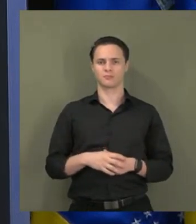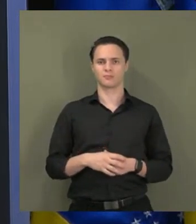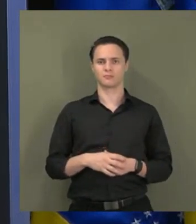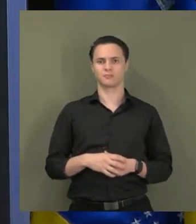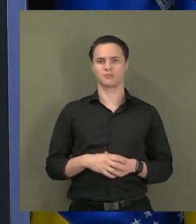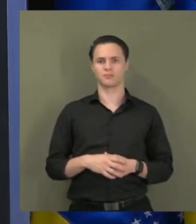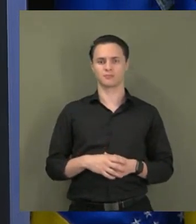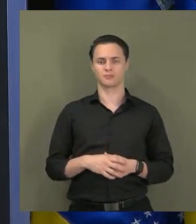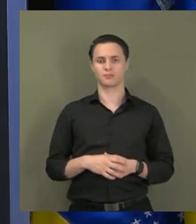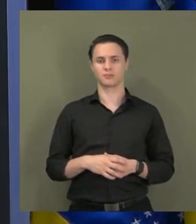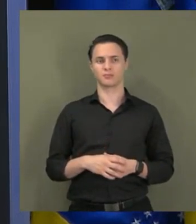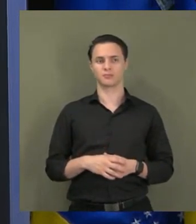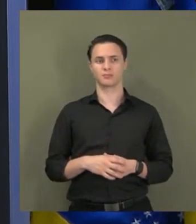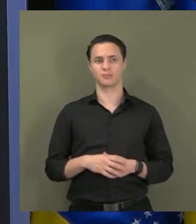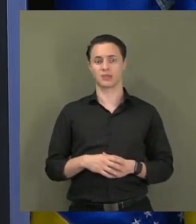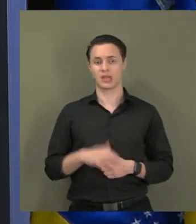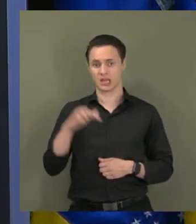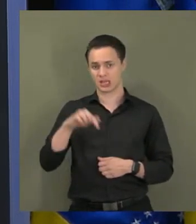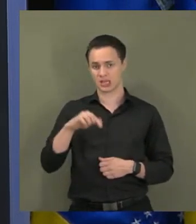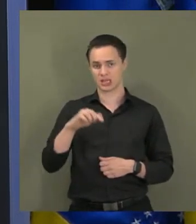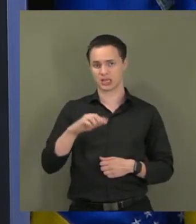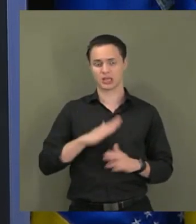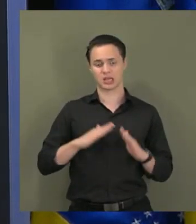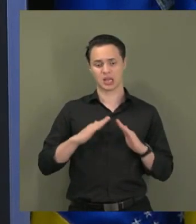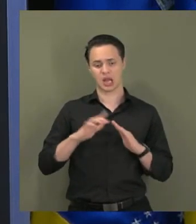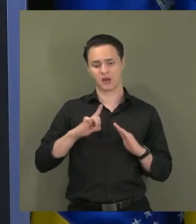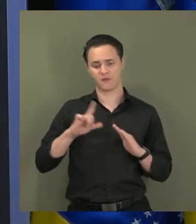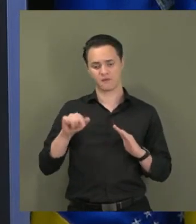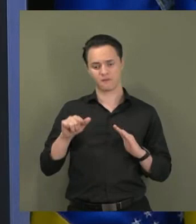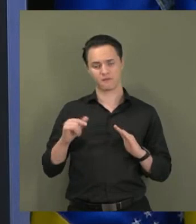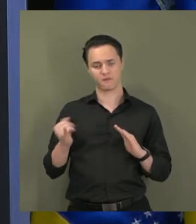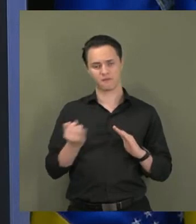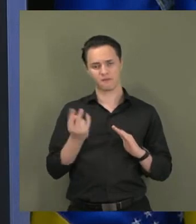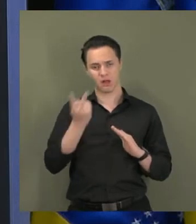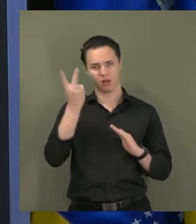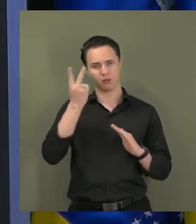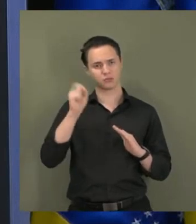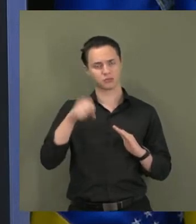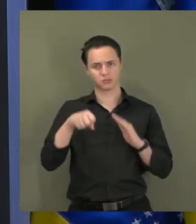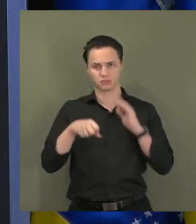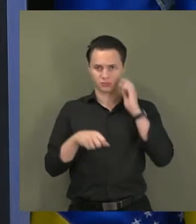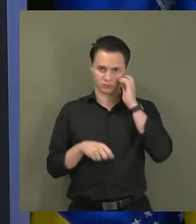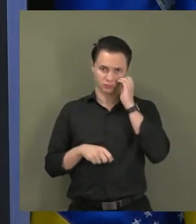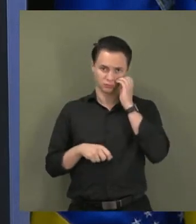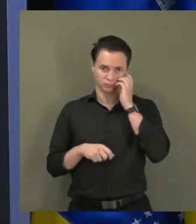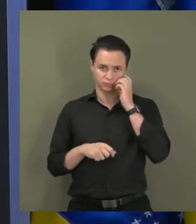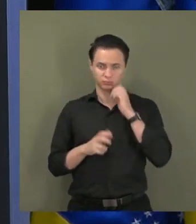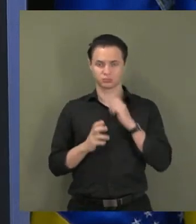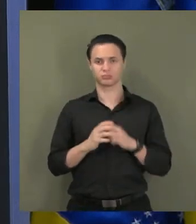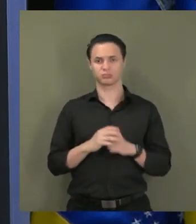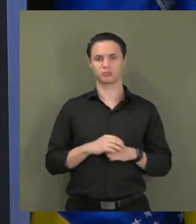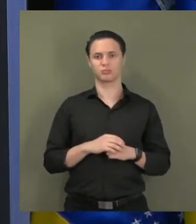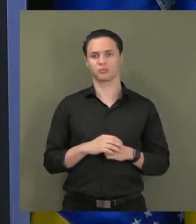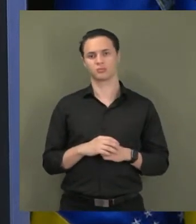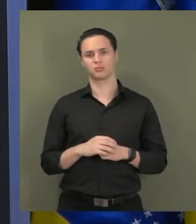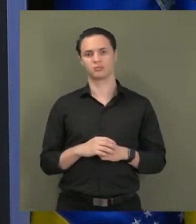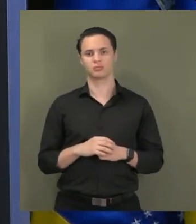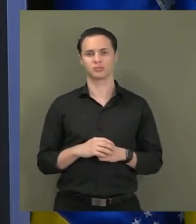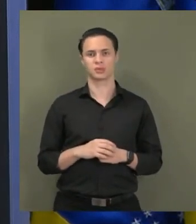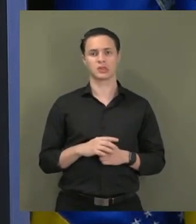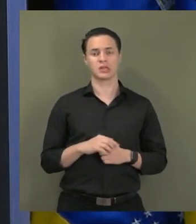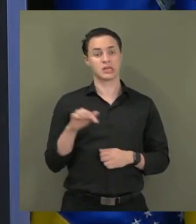que essa casa se dê valor, que essa casa tenha